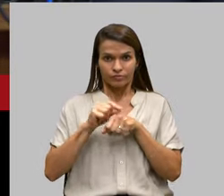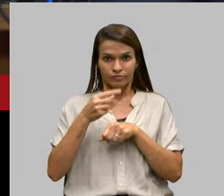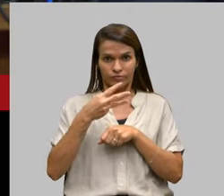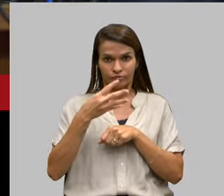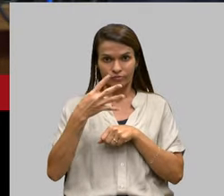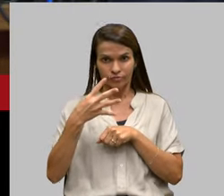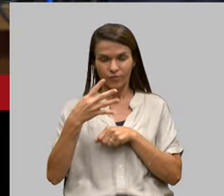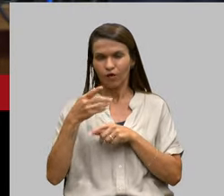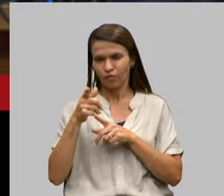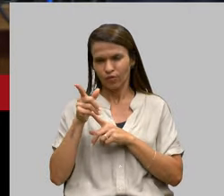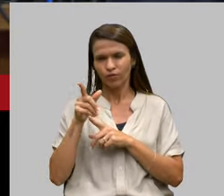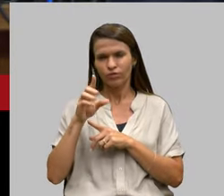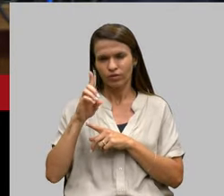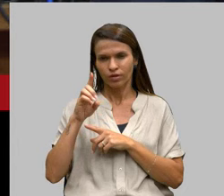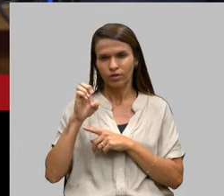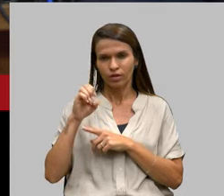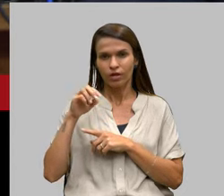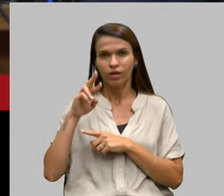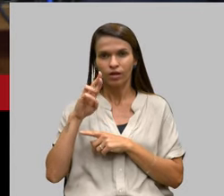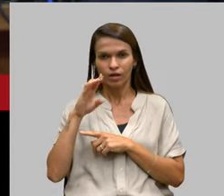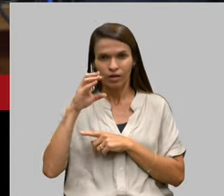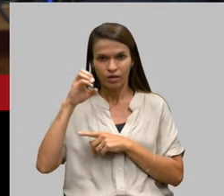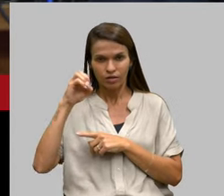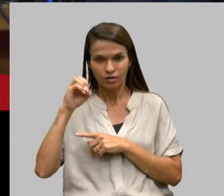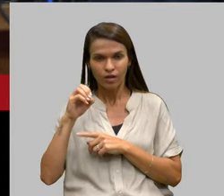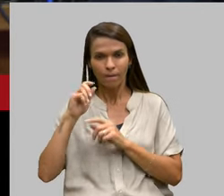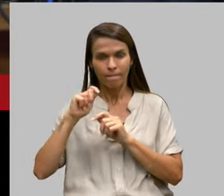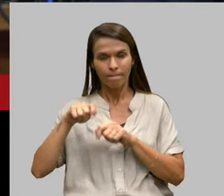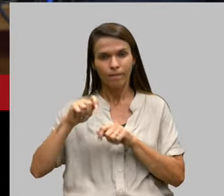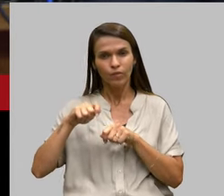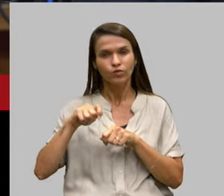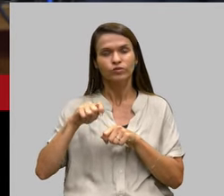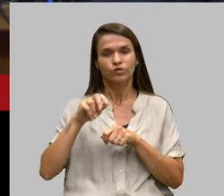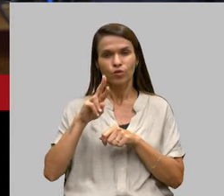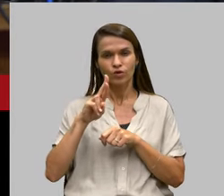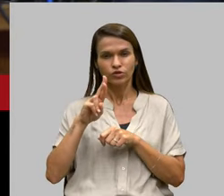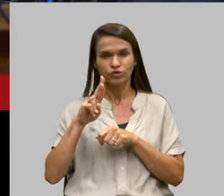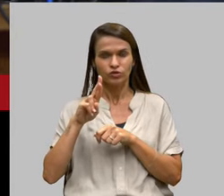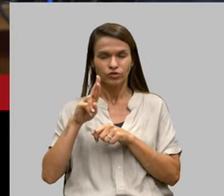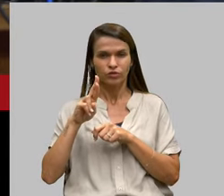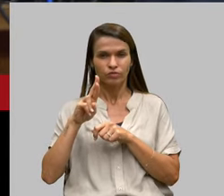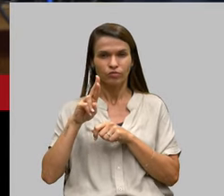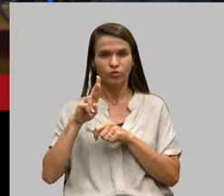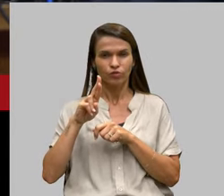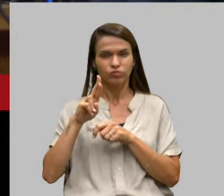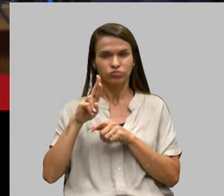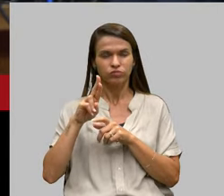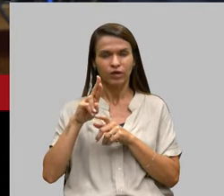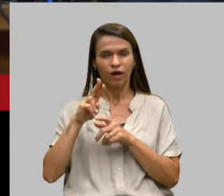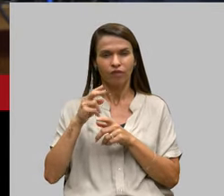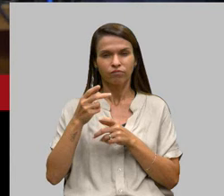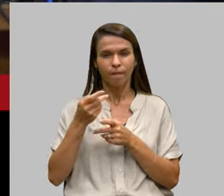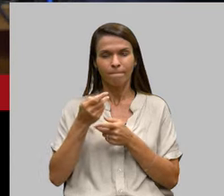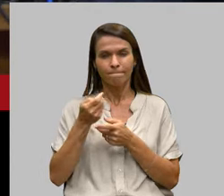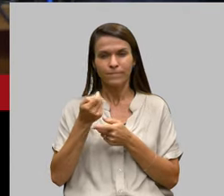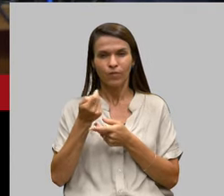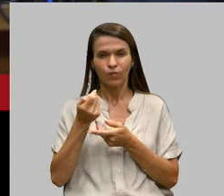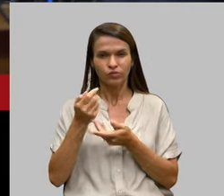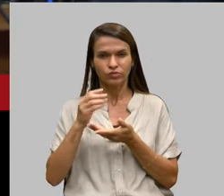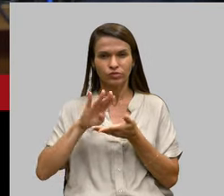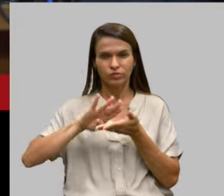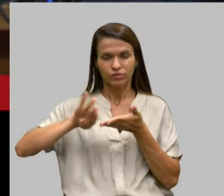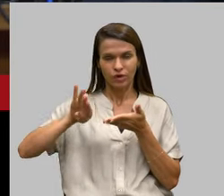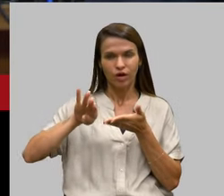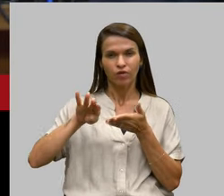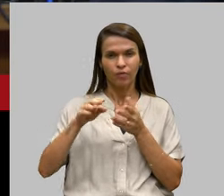deixar pro dcio se é possível no no regime em extinção transferir os benefícios já concedidos para o